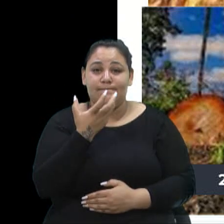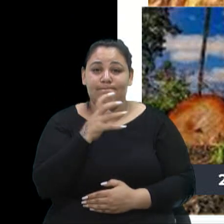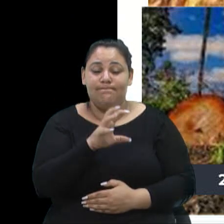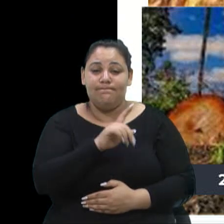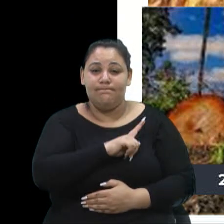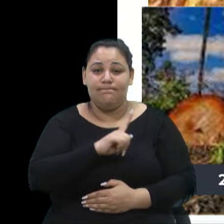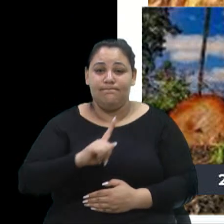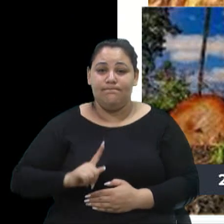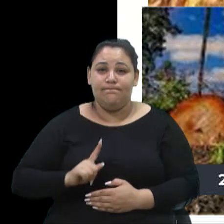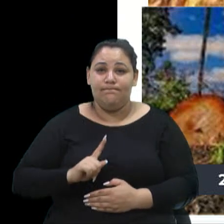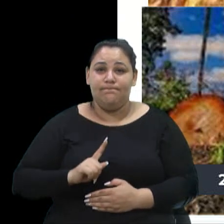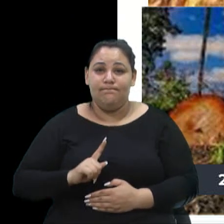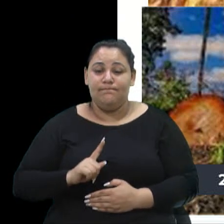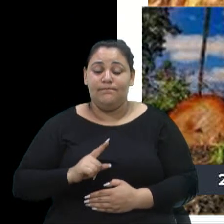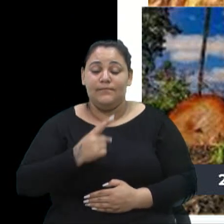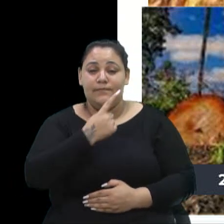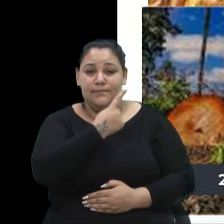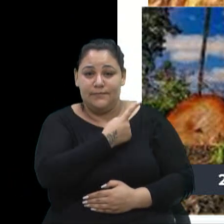E aqui são imagens,